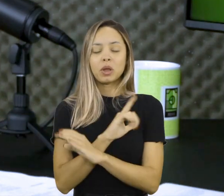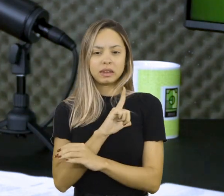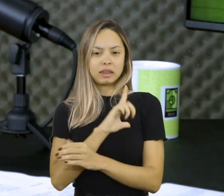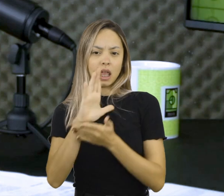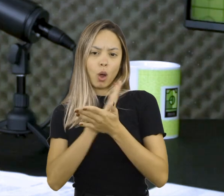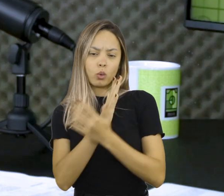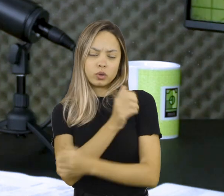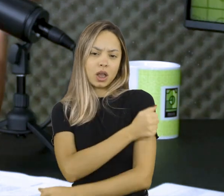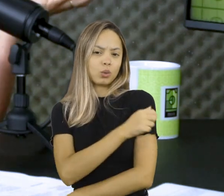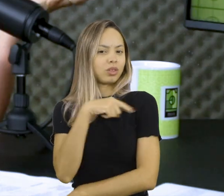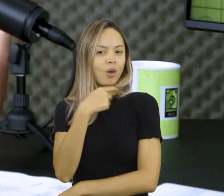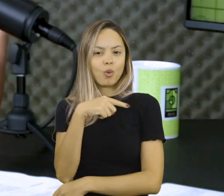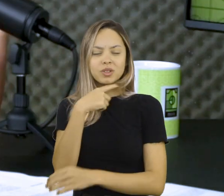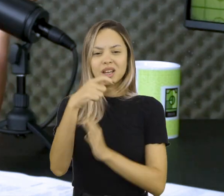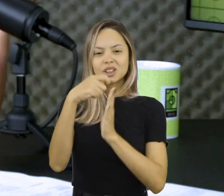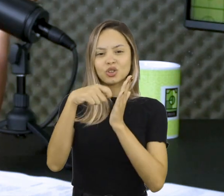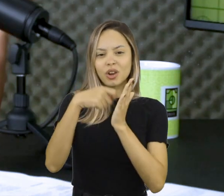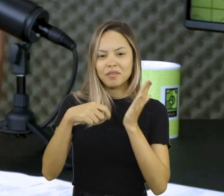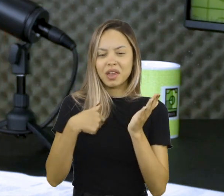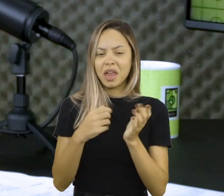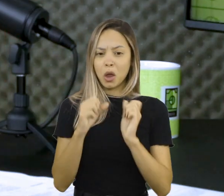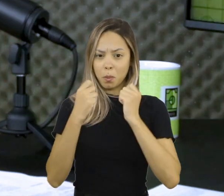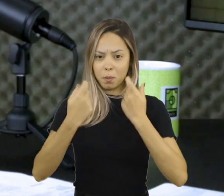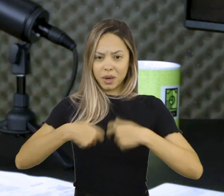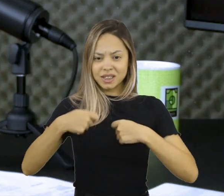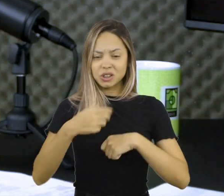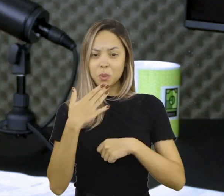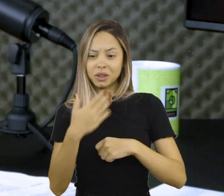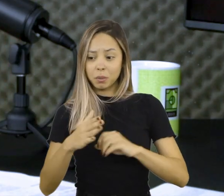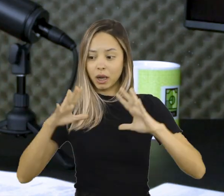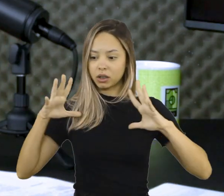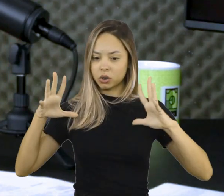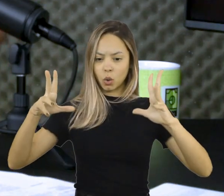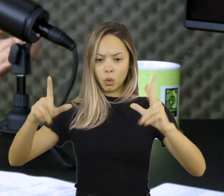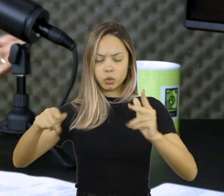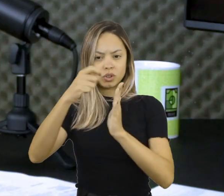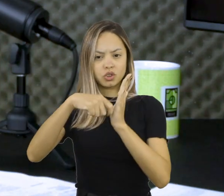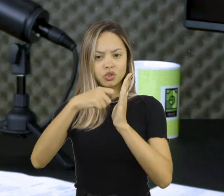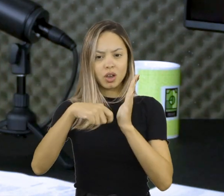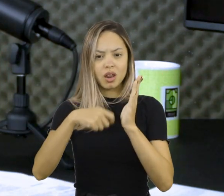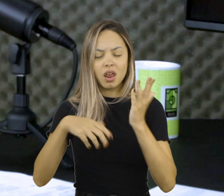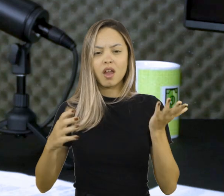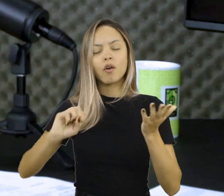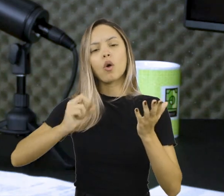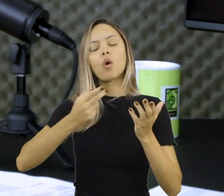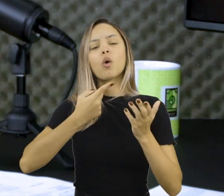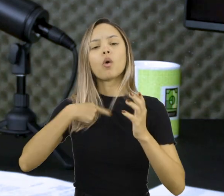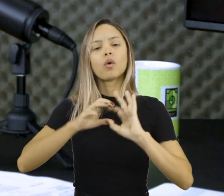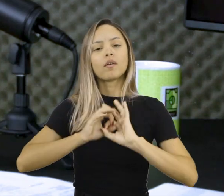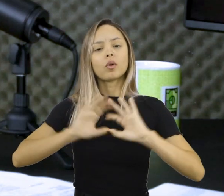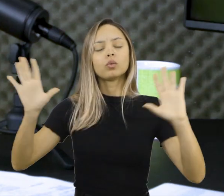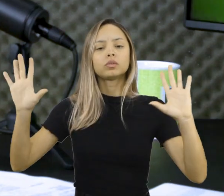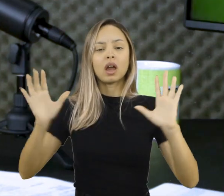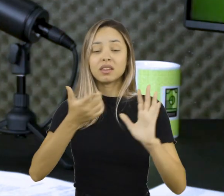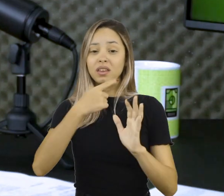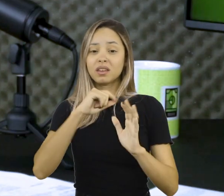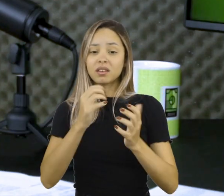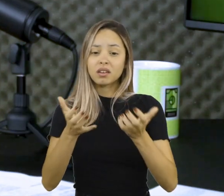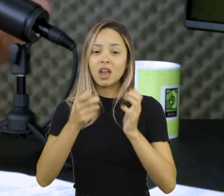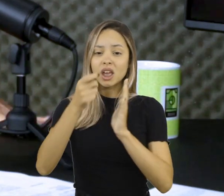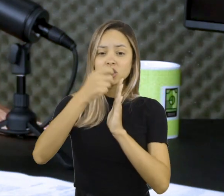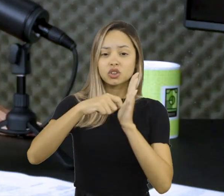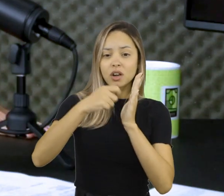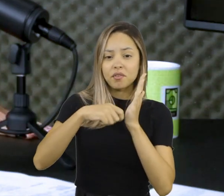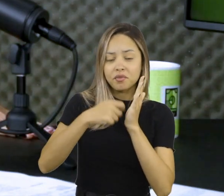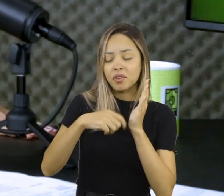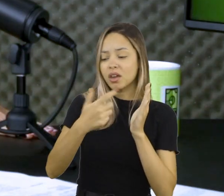escrever aí será que eu preciso Pedir para que todos escreva eu posso deixar à vontade quem quiser escrever escreve